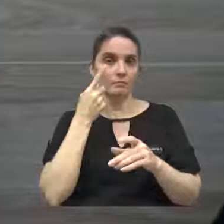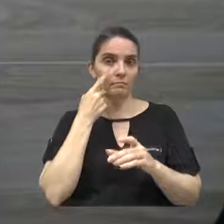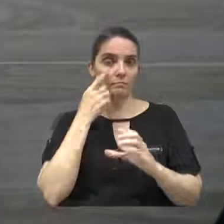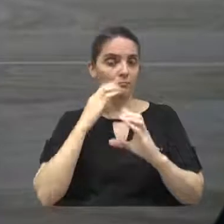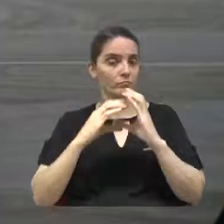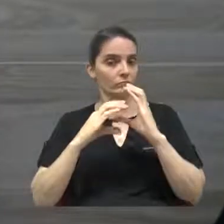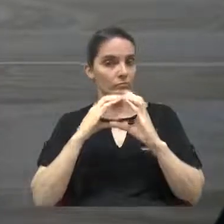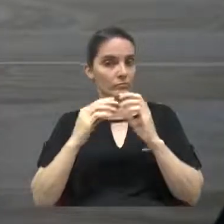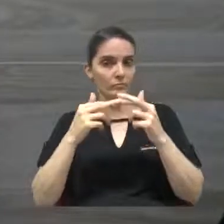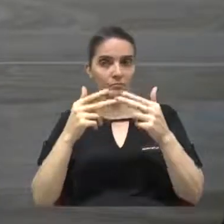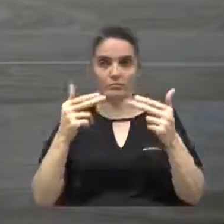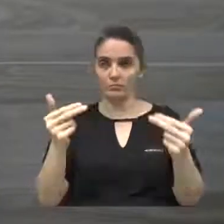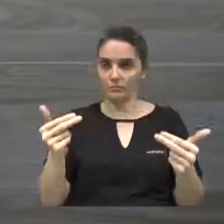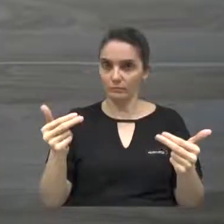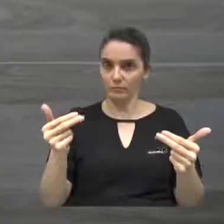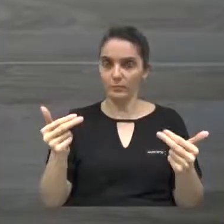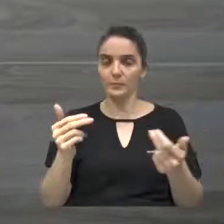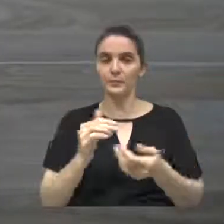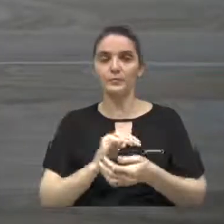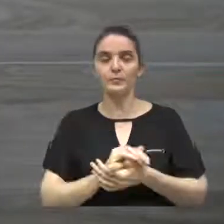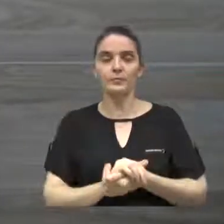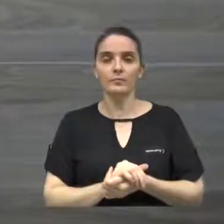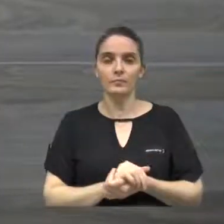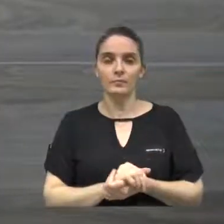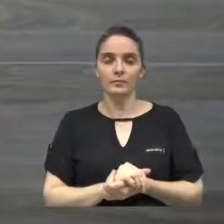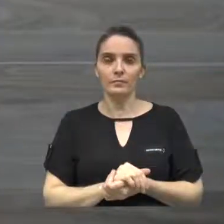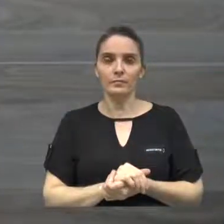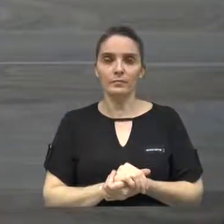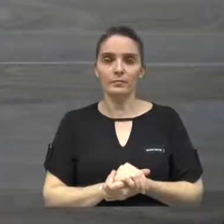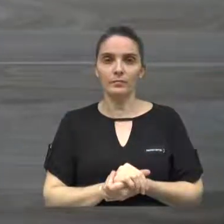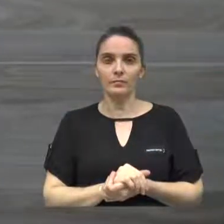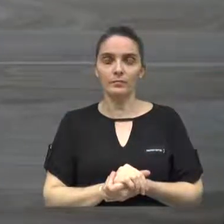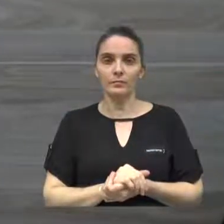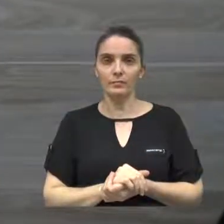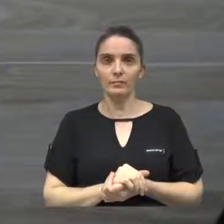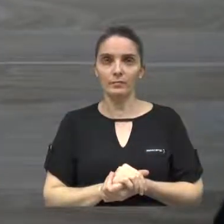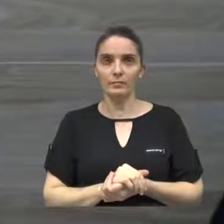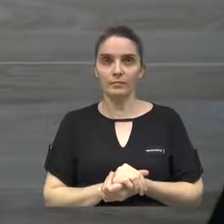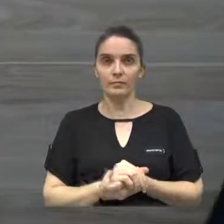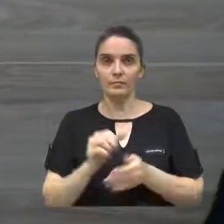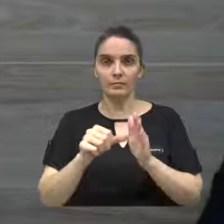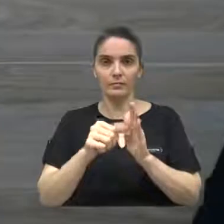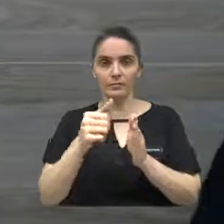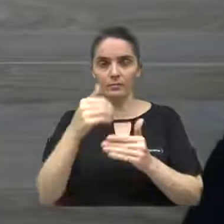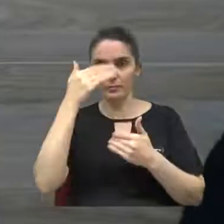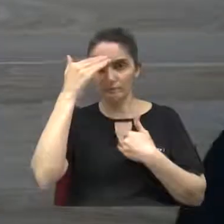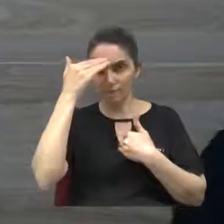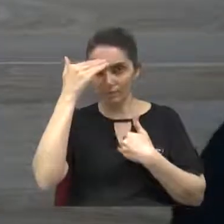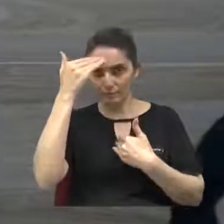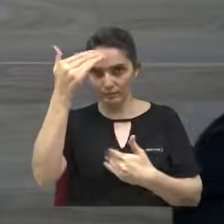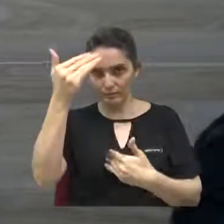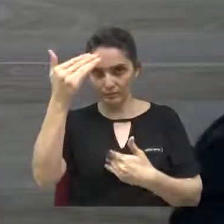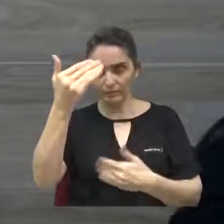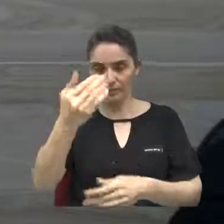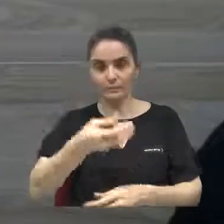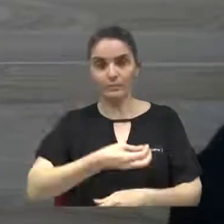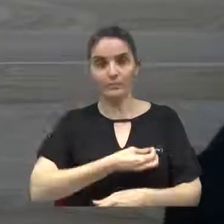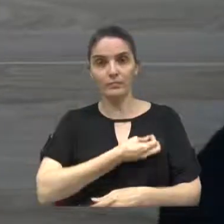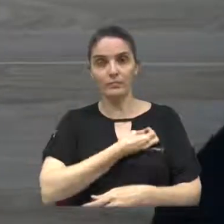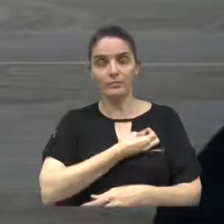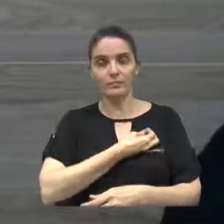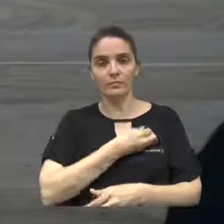de comunicação até esse horário, queria primeiramente agradecer a presença